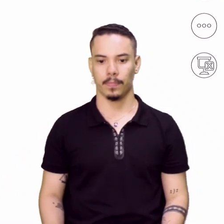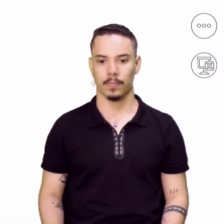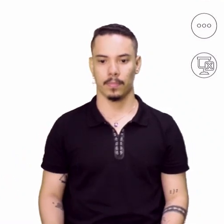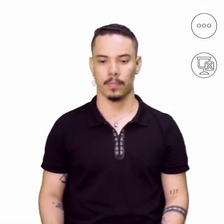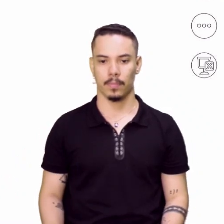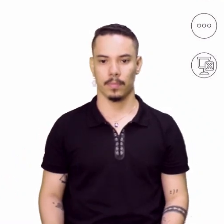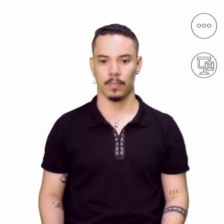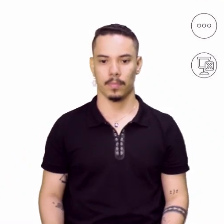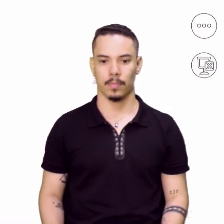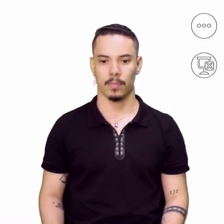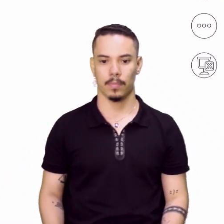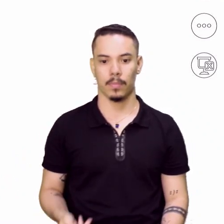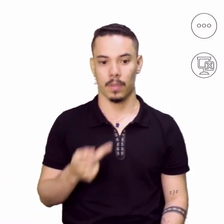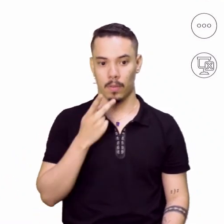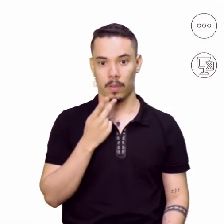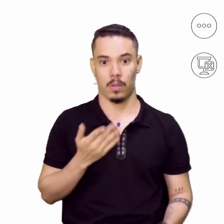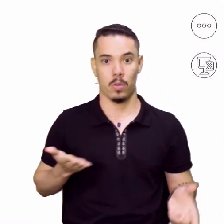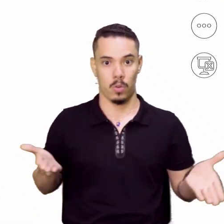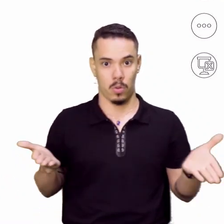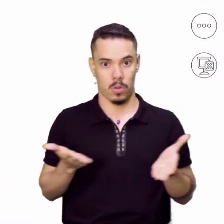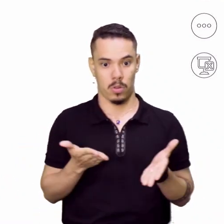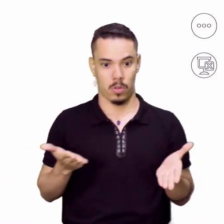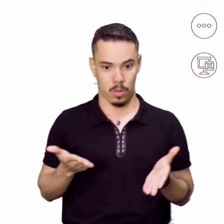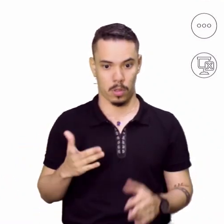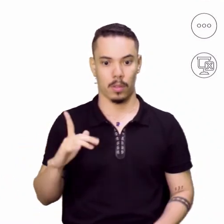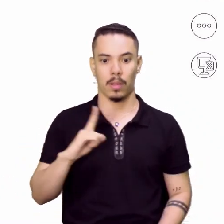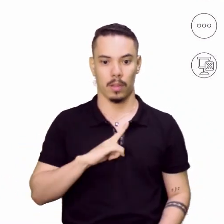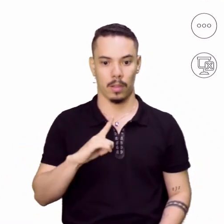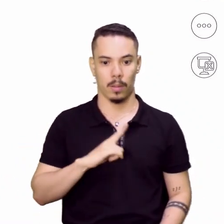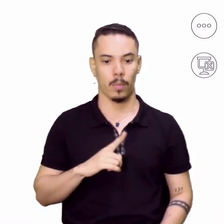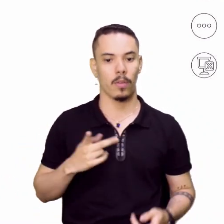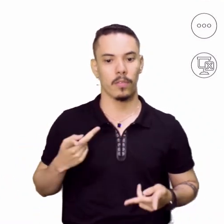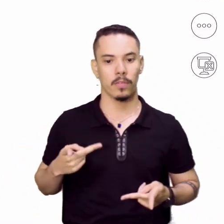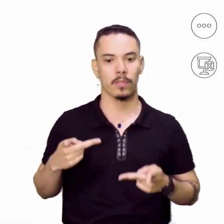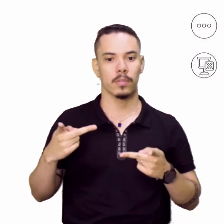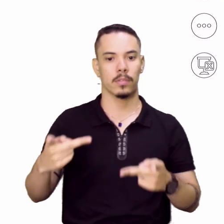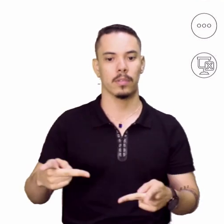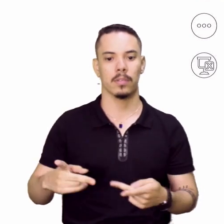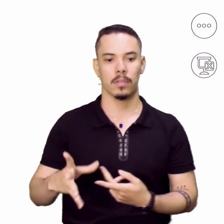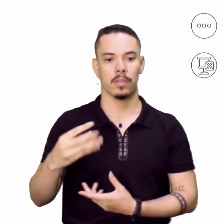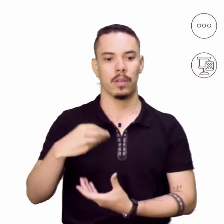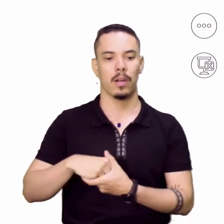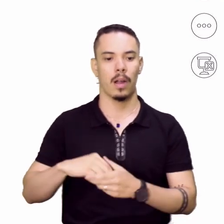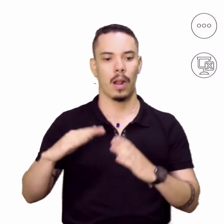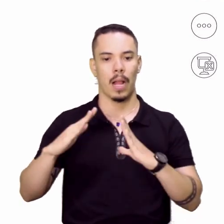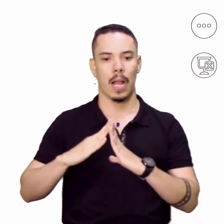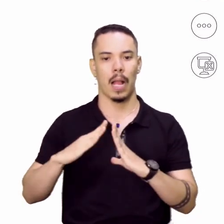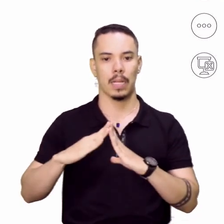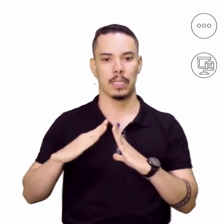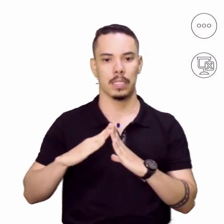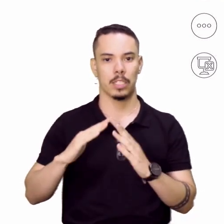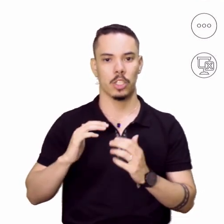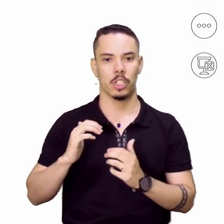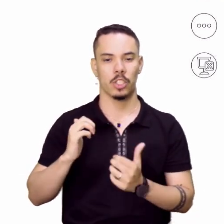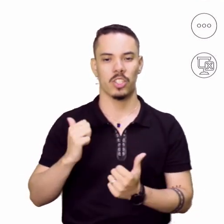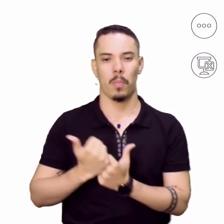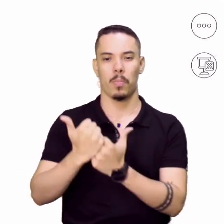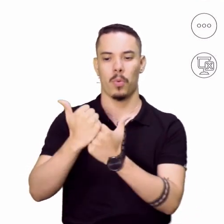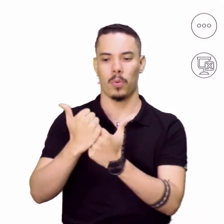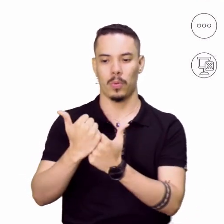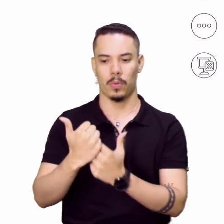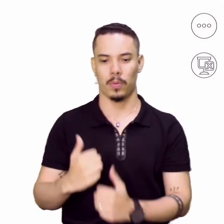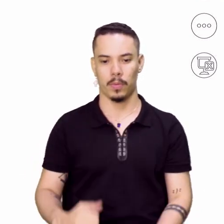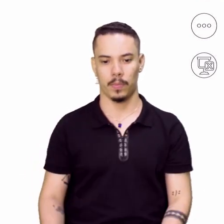hoje nós teremos visitas na casa de apoio né que essa casa